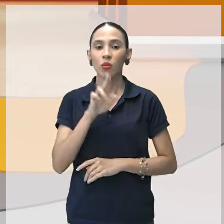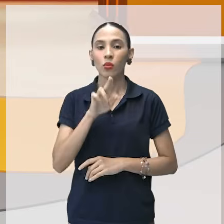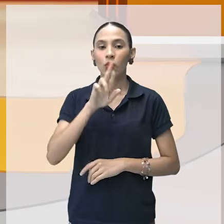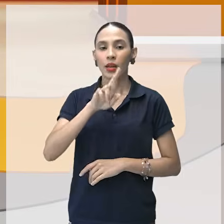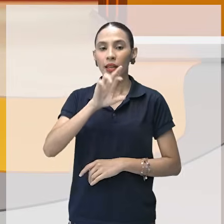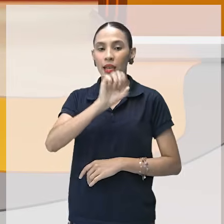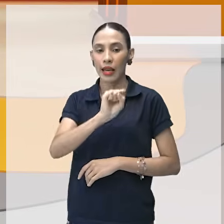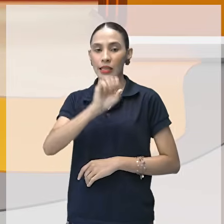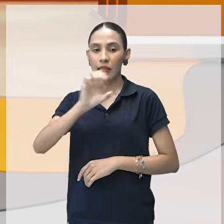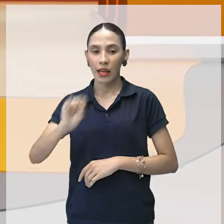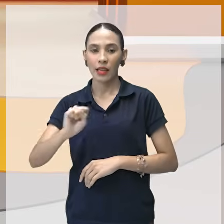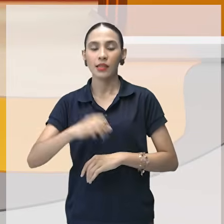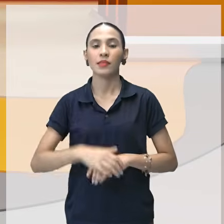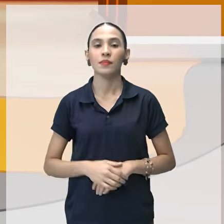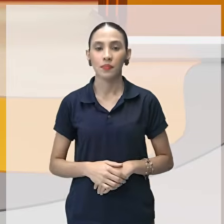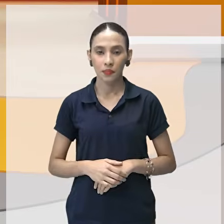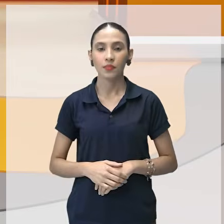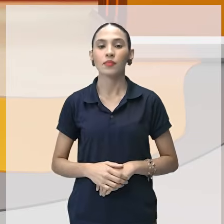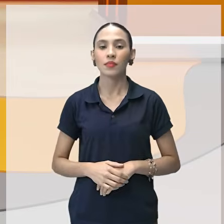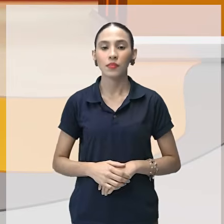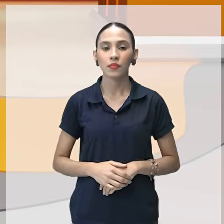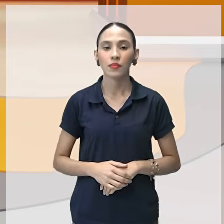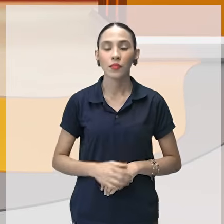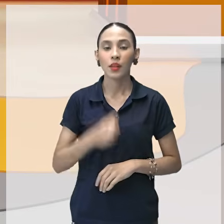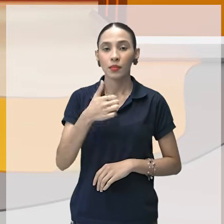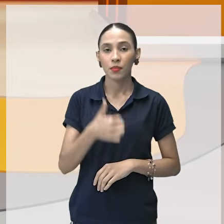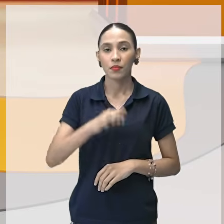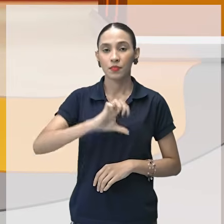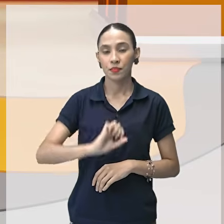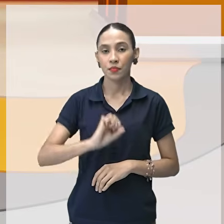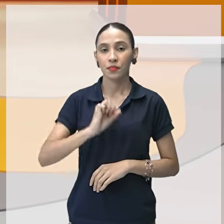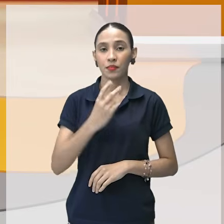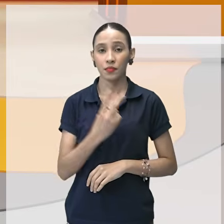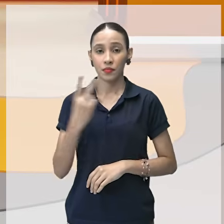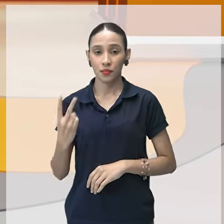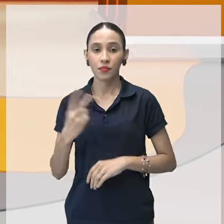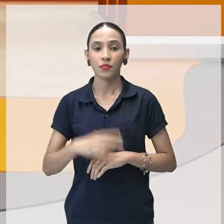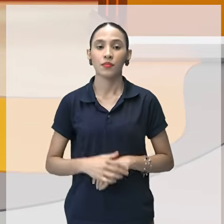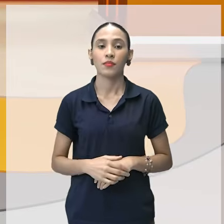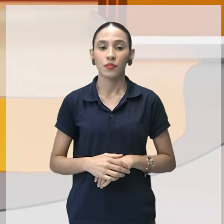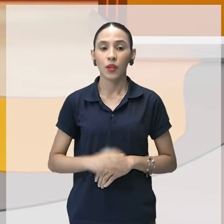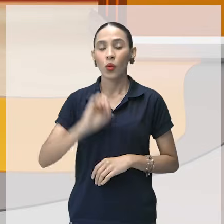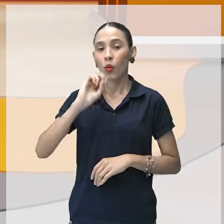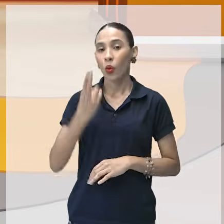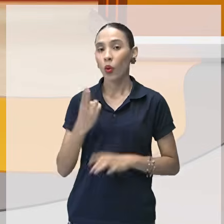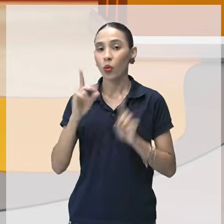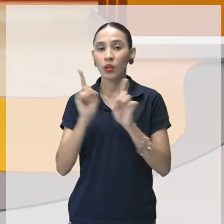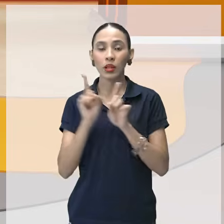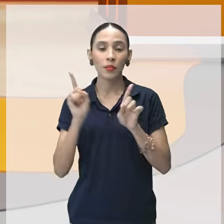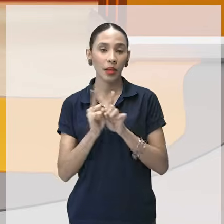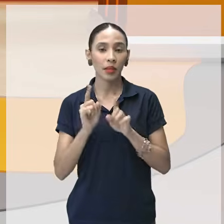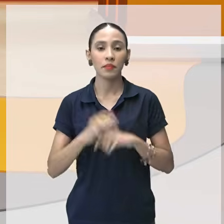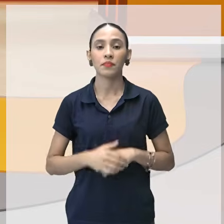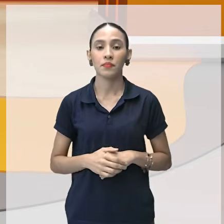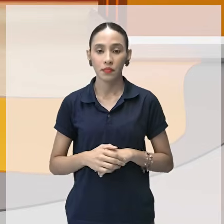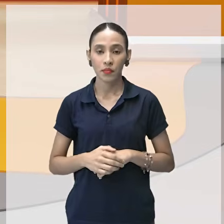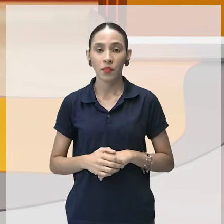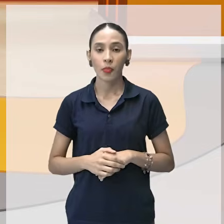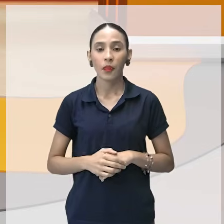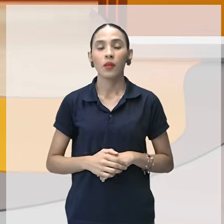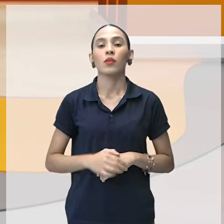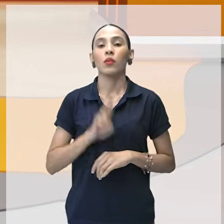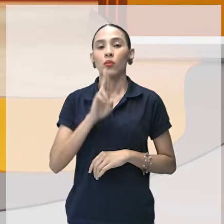das Repúblicas Socialistas Soviéticas em 1922, ou, para melhorar,